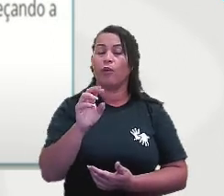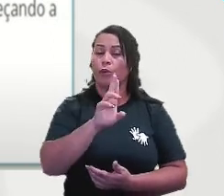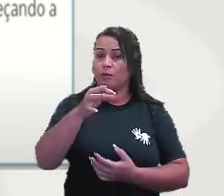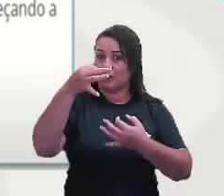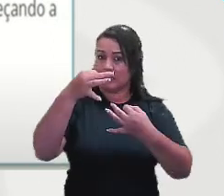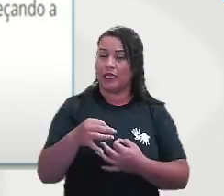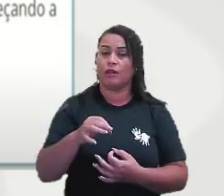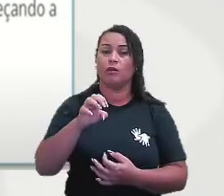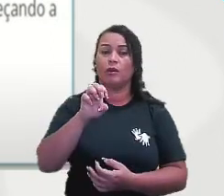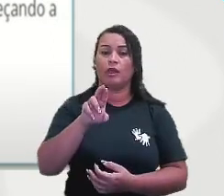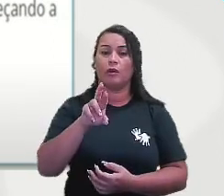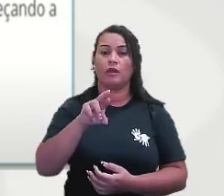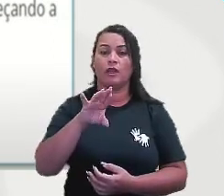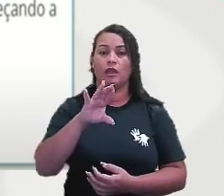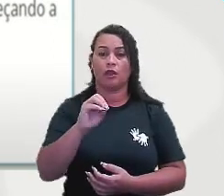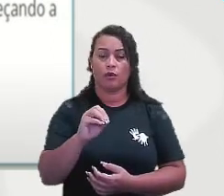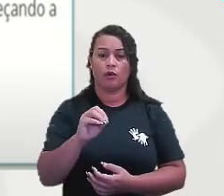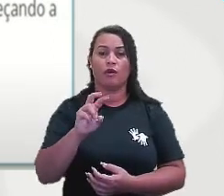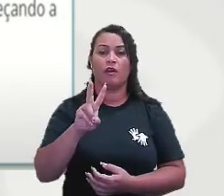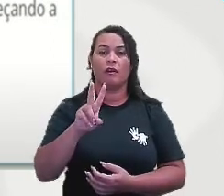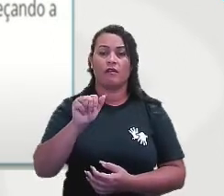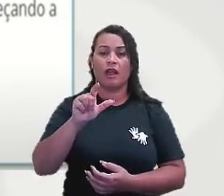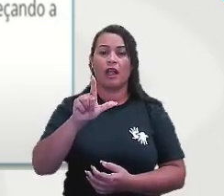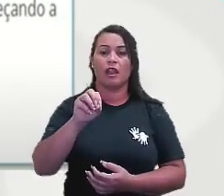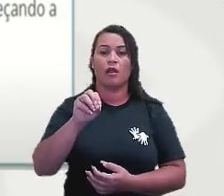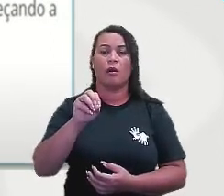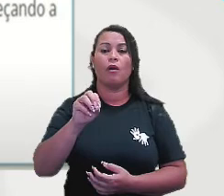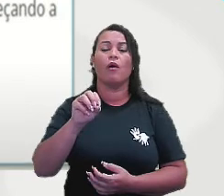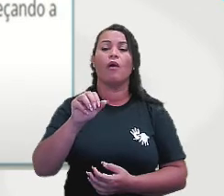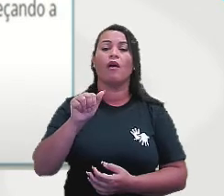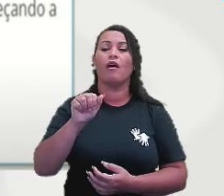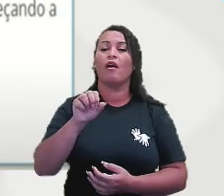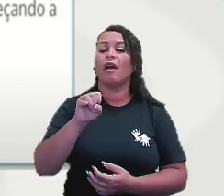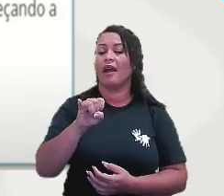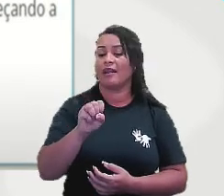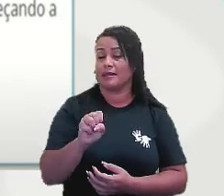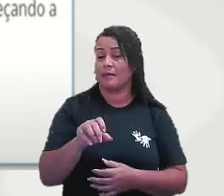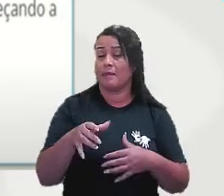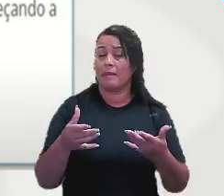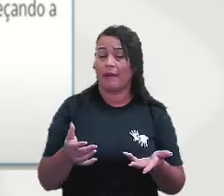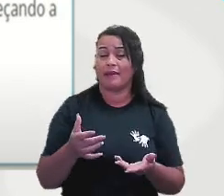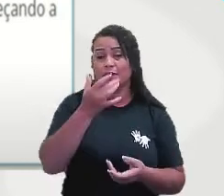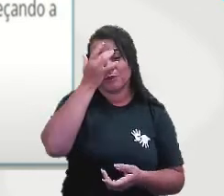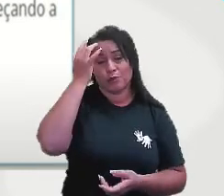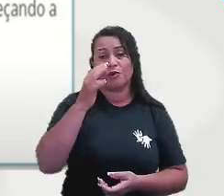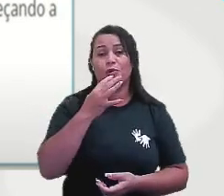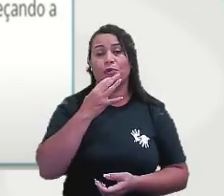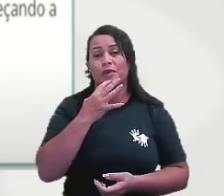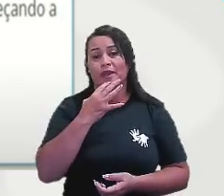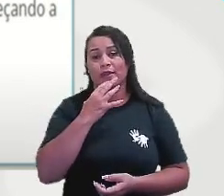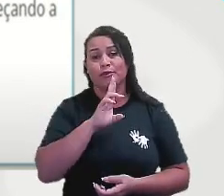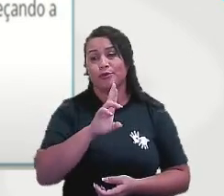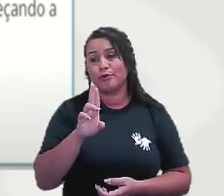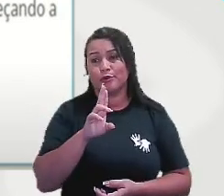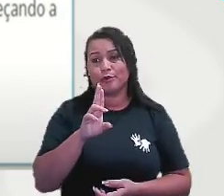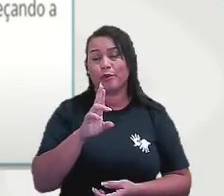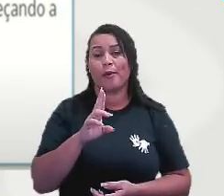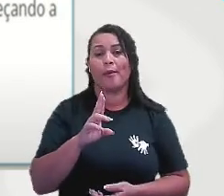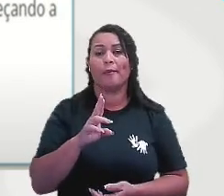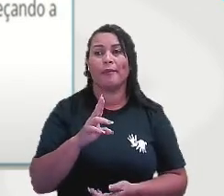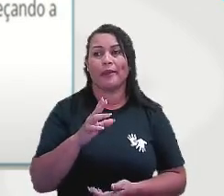um antigo prefeito e vereador de Vitória de Santo Antão. Mas, geralmente, se conhece pelo nome popular,